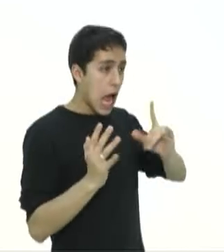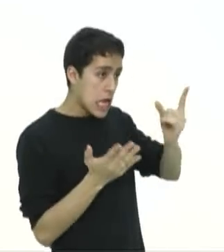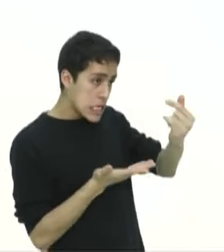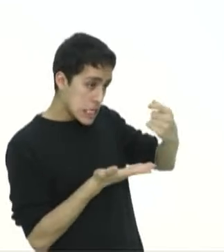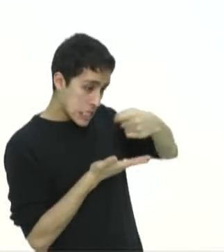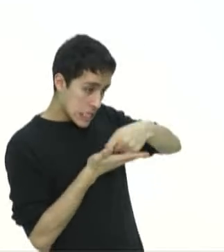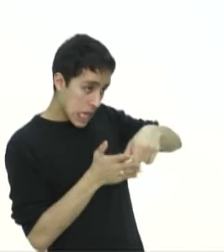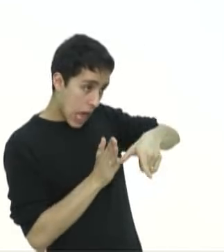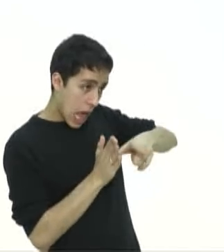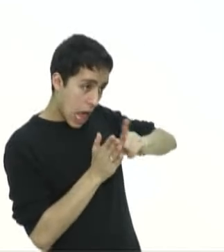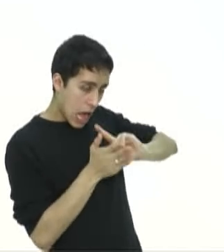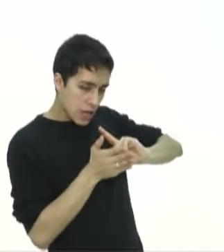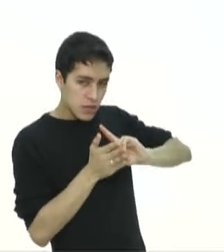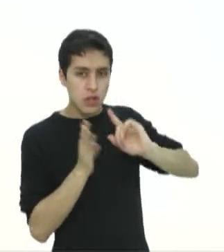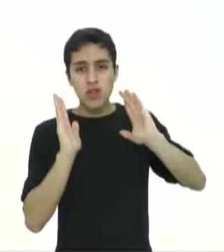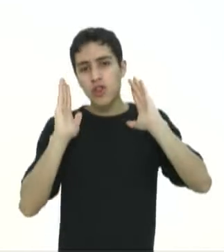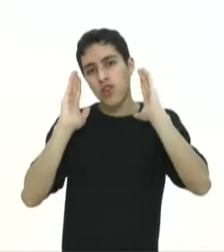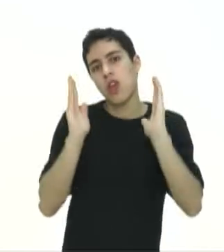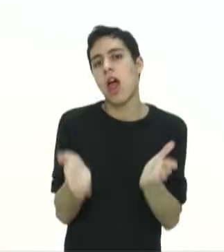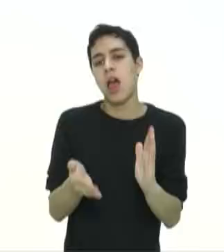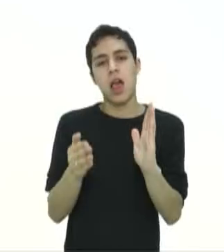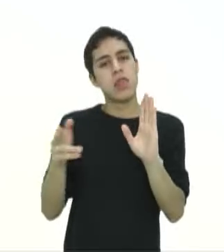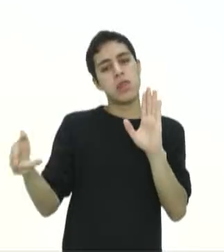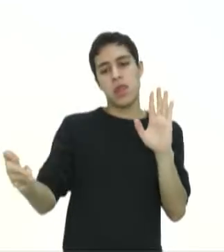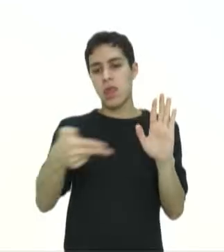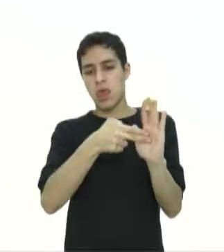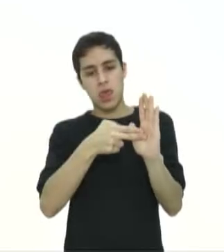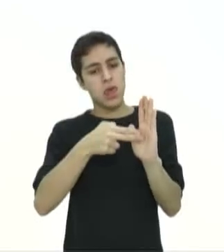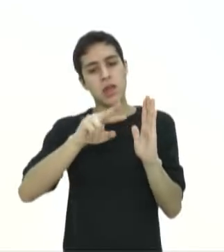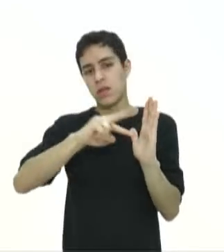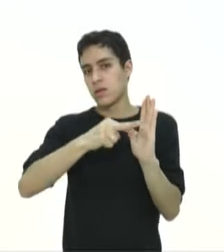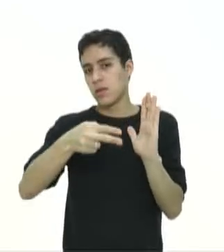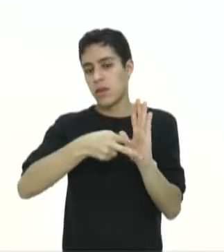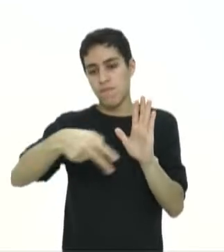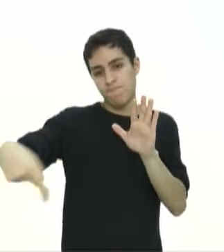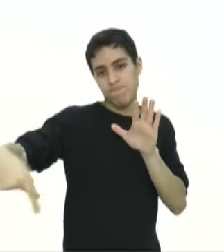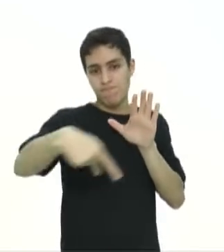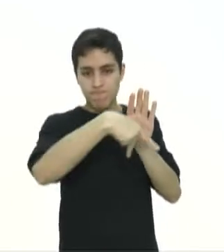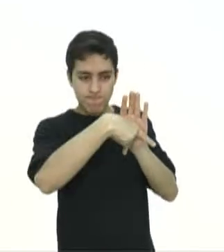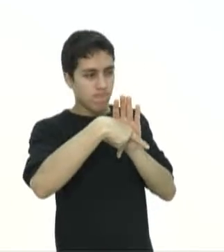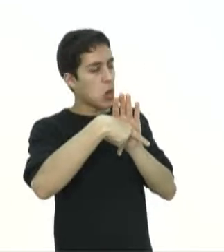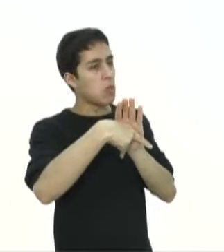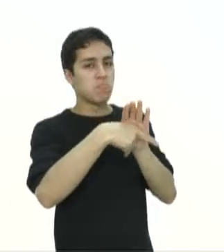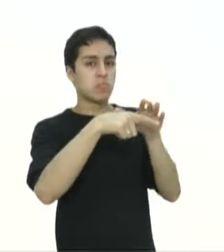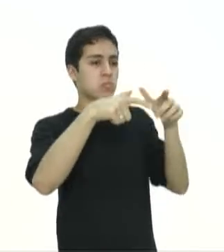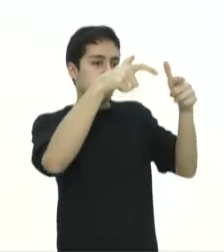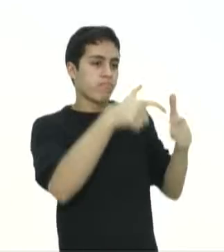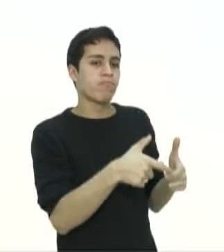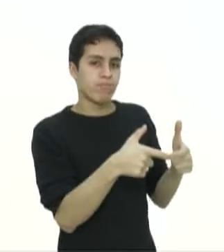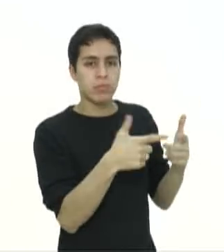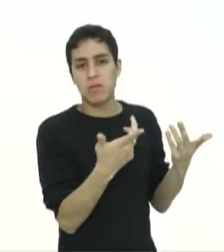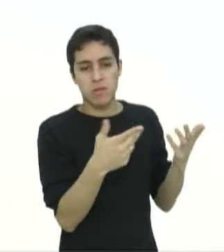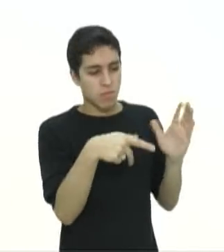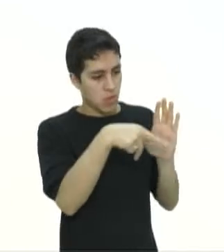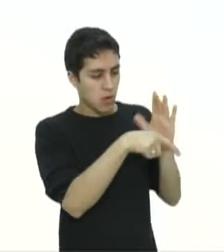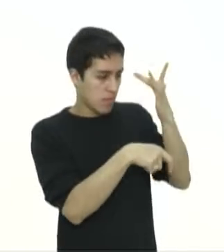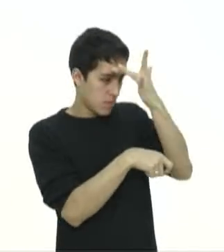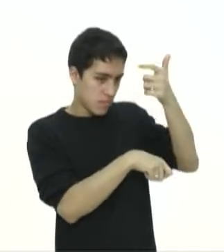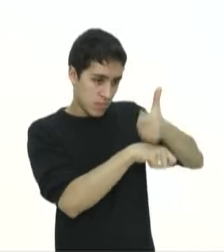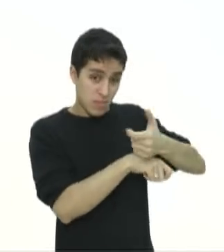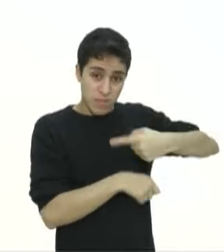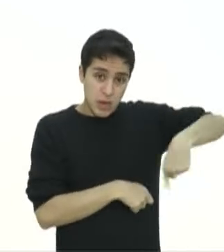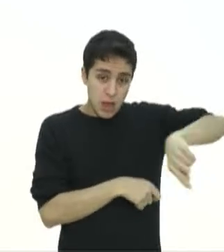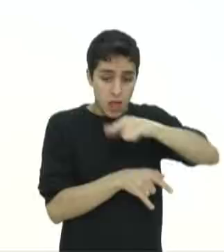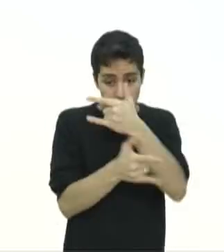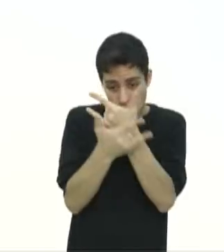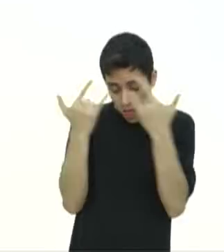tornam-se, pois, desde o começo, uma simples propriedade de Vergueiro e companhia, em virtude do espírito de ganância,